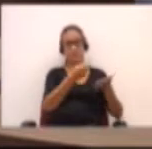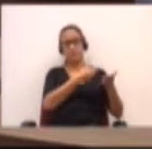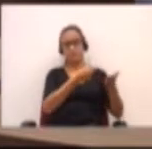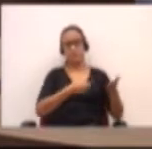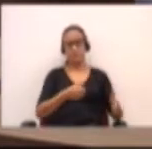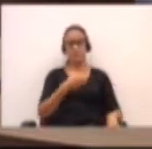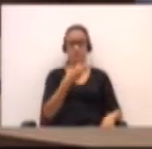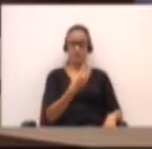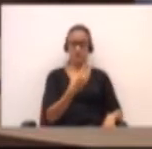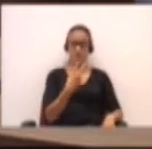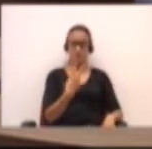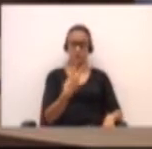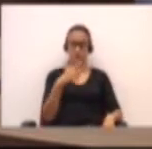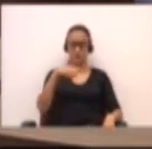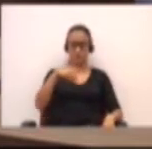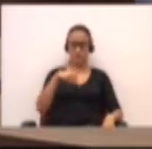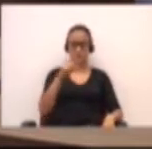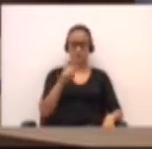327/2015.